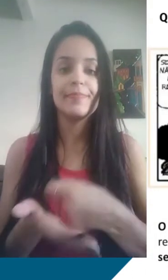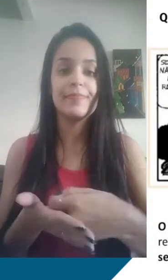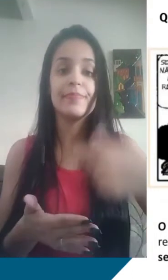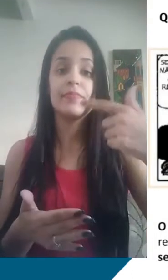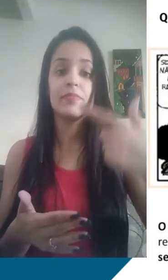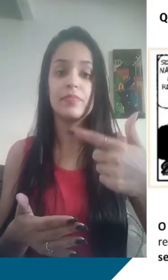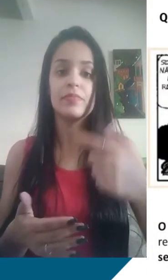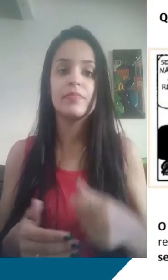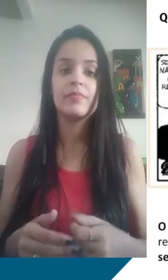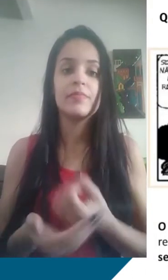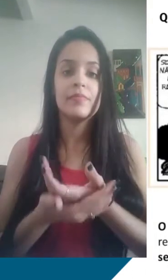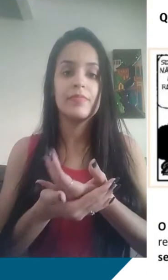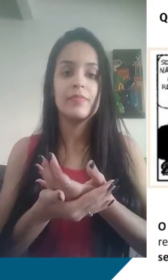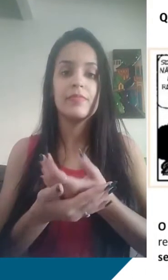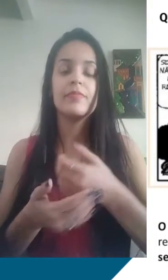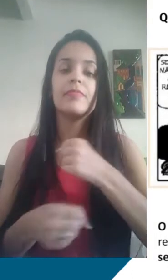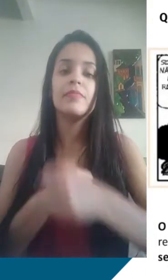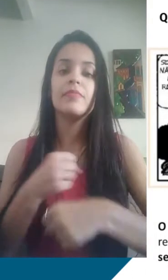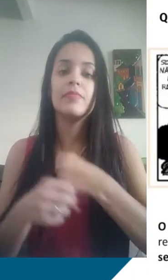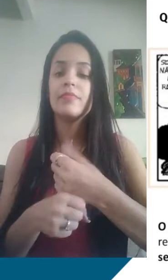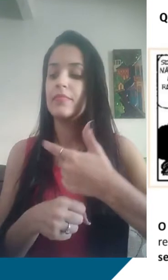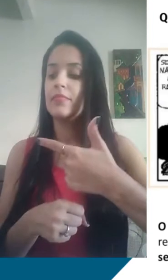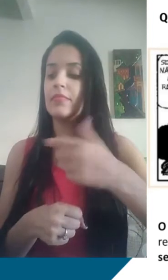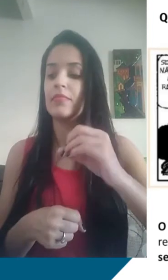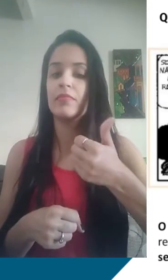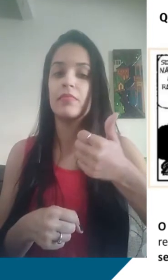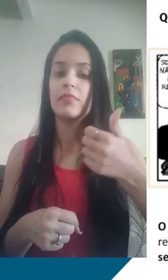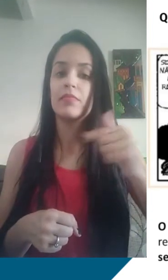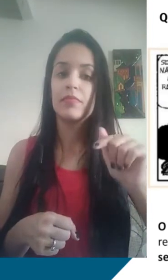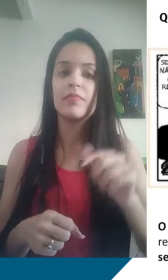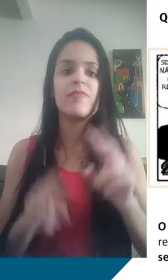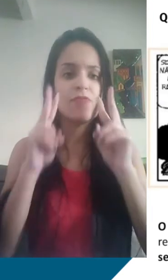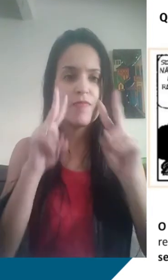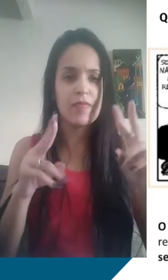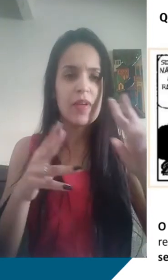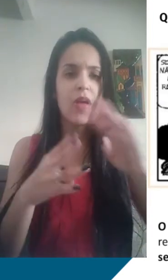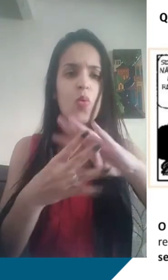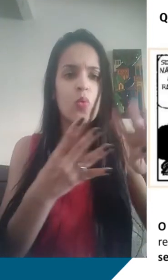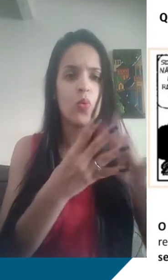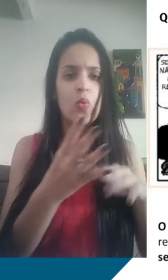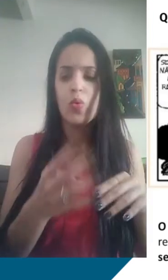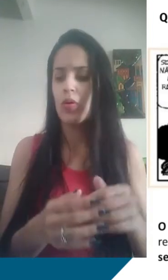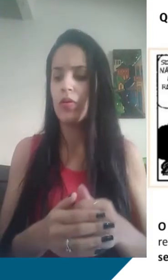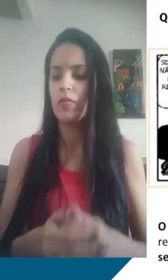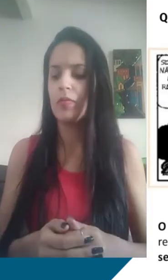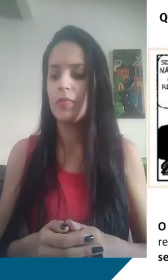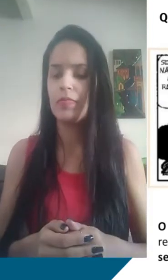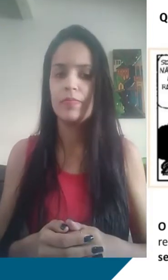Questão 2. UERJ 2017, segundo exame. Temos uma tirinha da